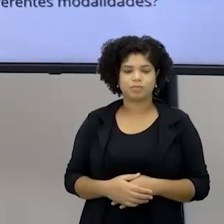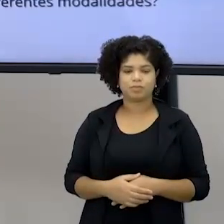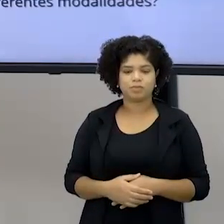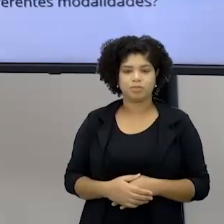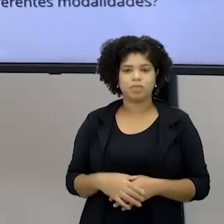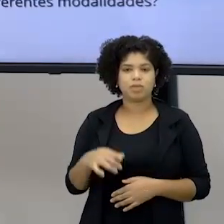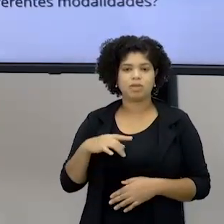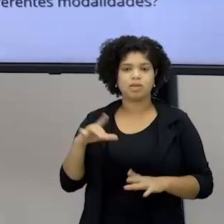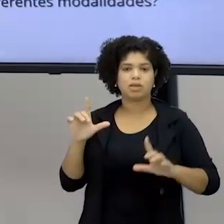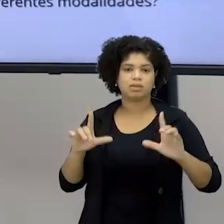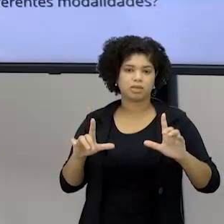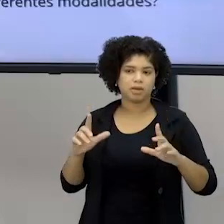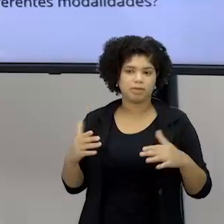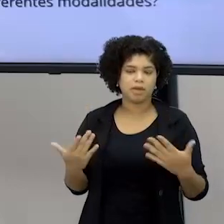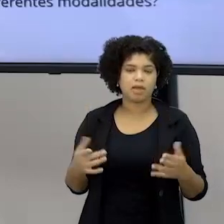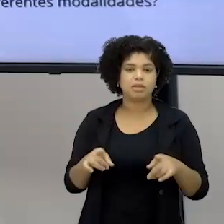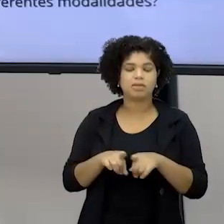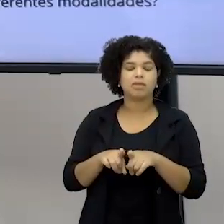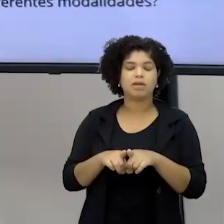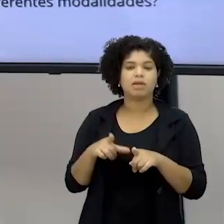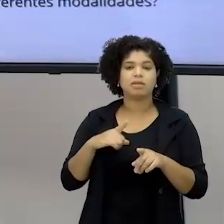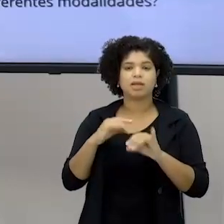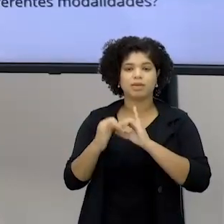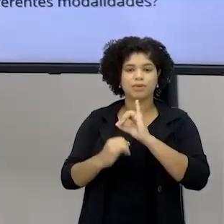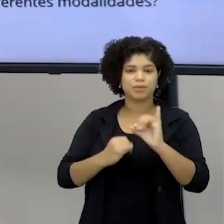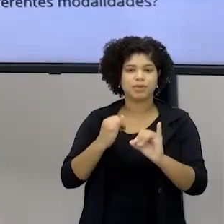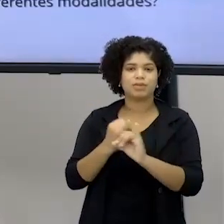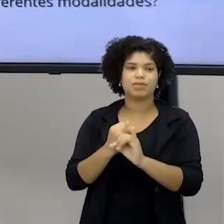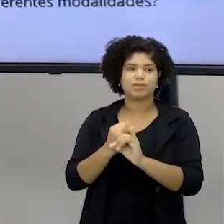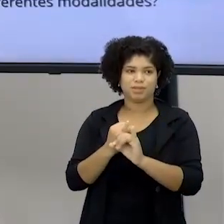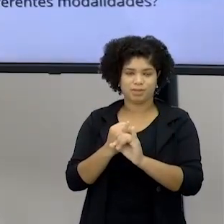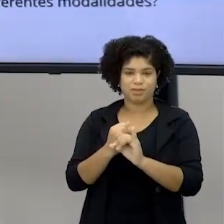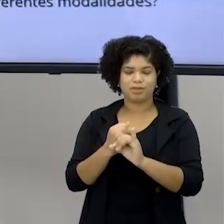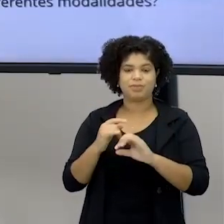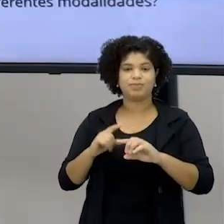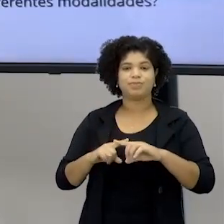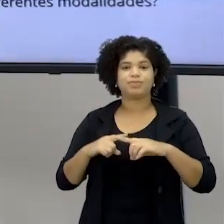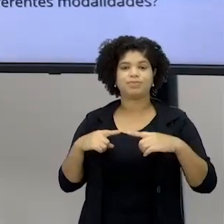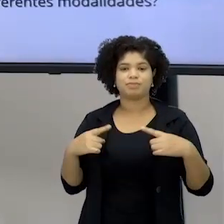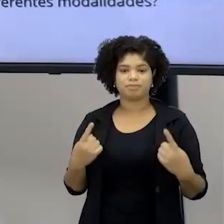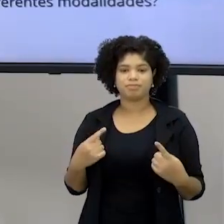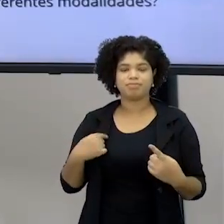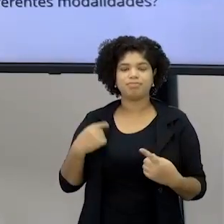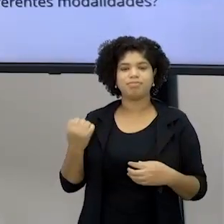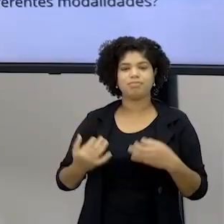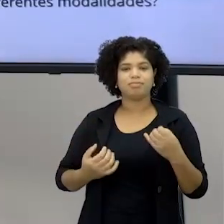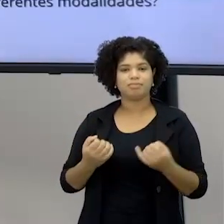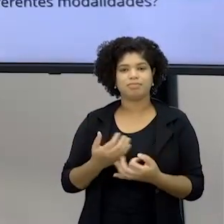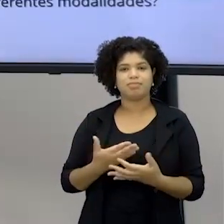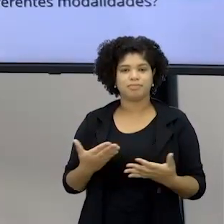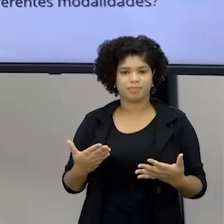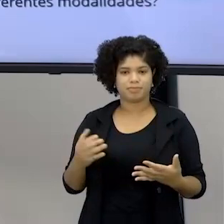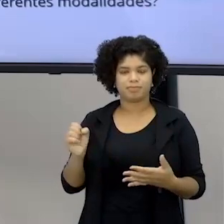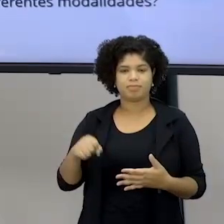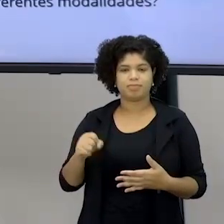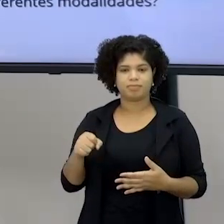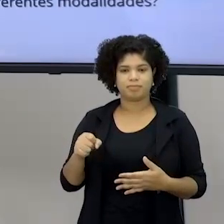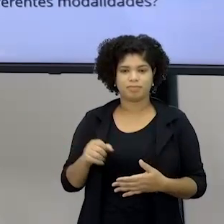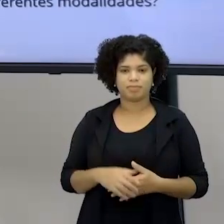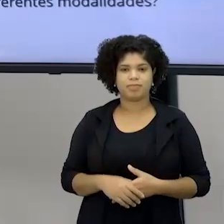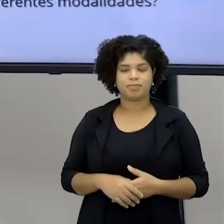a TV, a gente tem a internet, mas a gente não pode deixar aí de citar o rádio. Então, fica aí